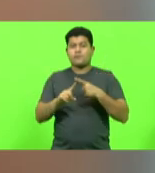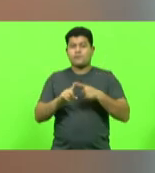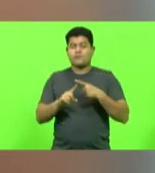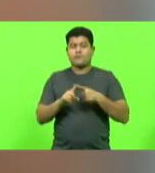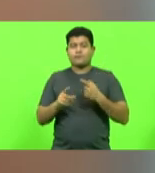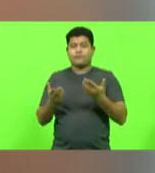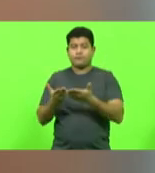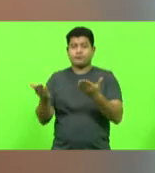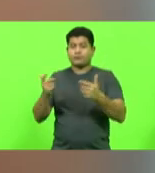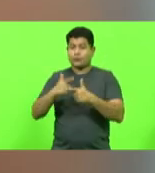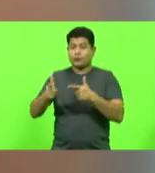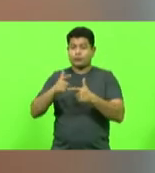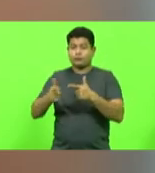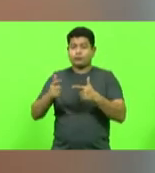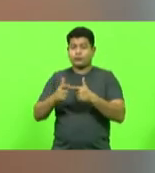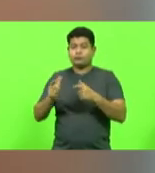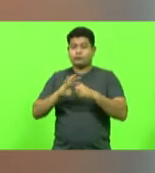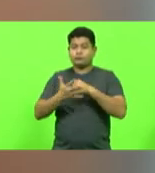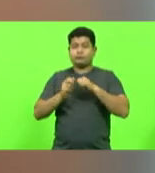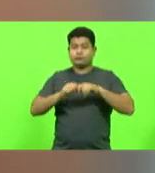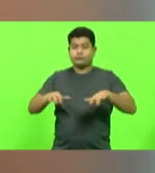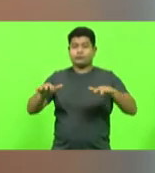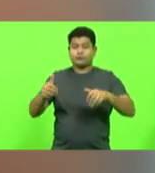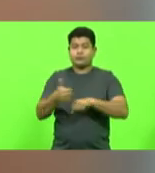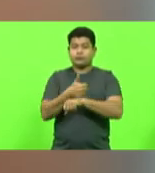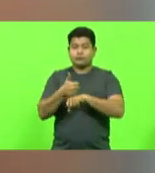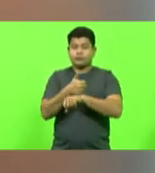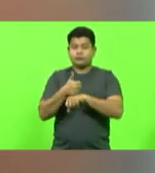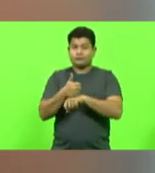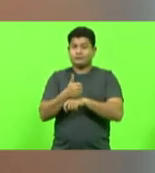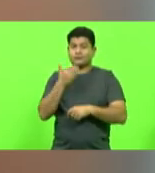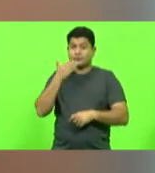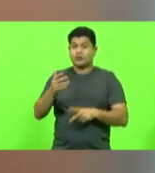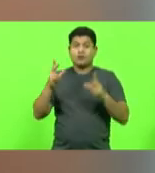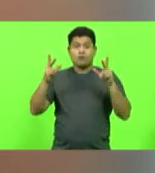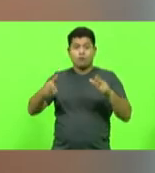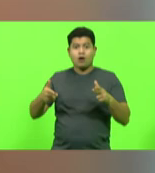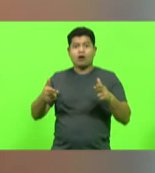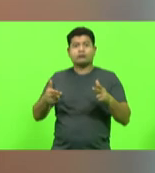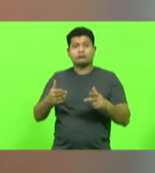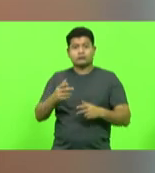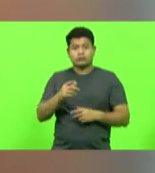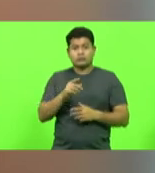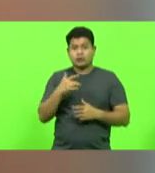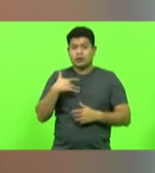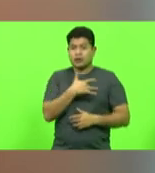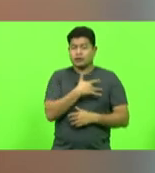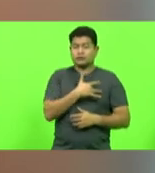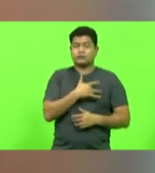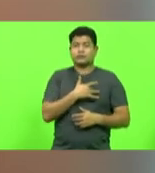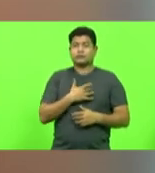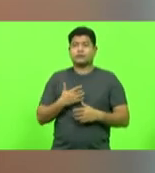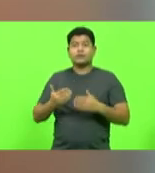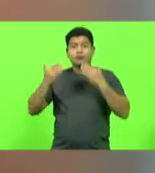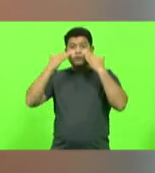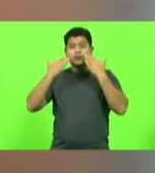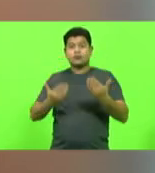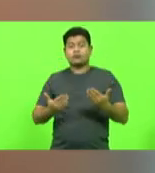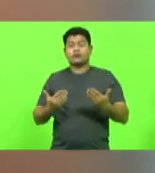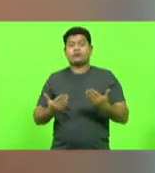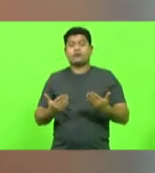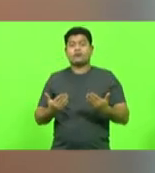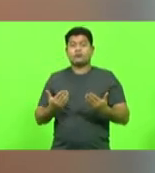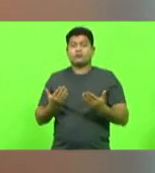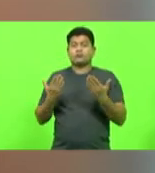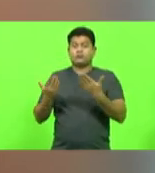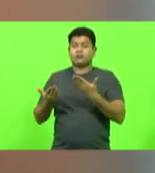onde os profissionais da assistência social foram tão demandados quanto os da saúde, né? E isso acabou por mostrar o quão carente de